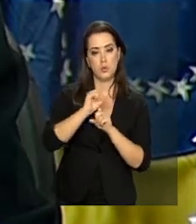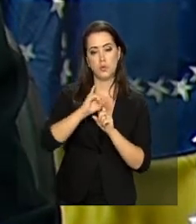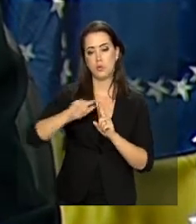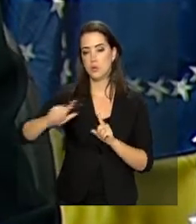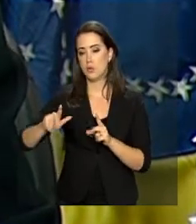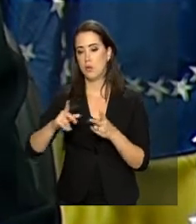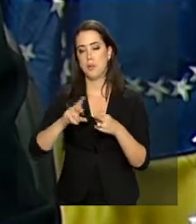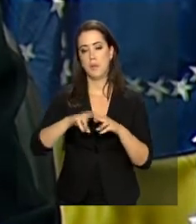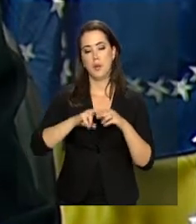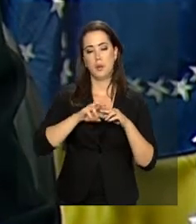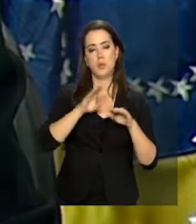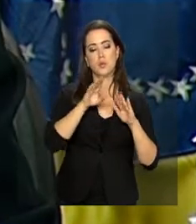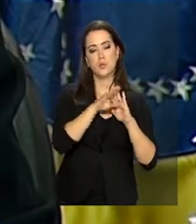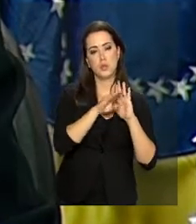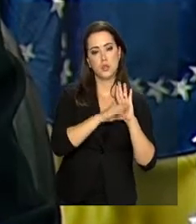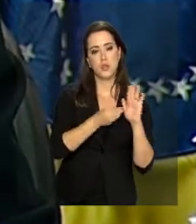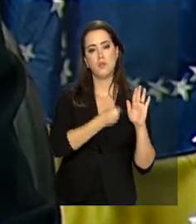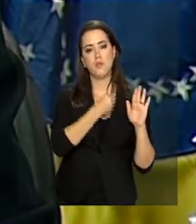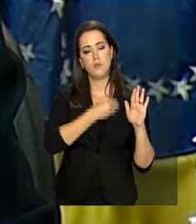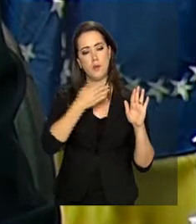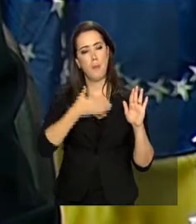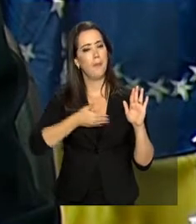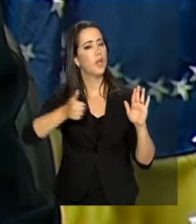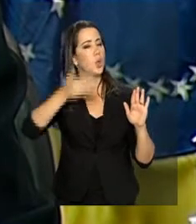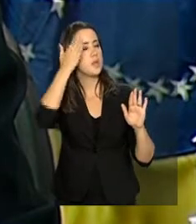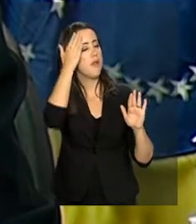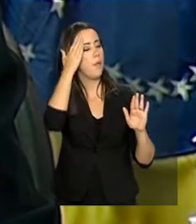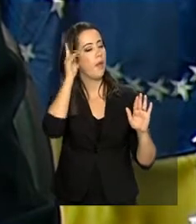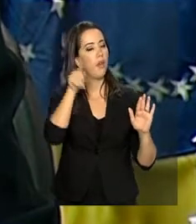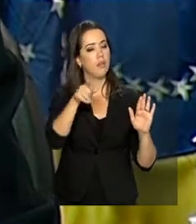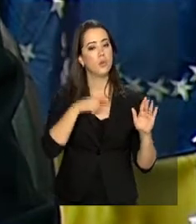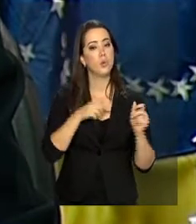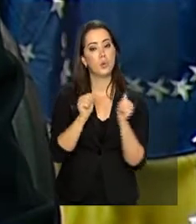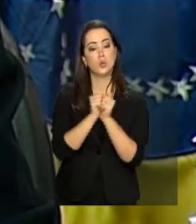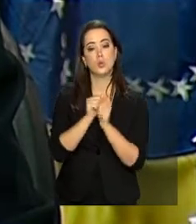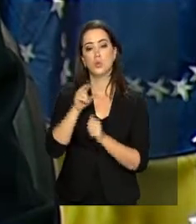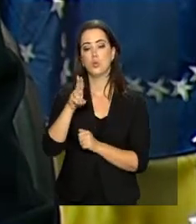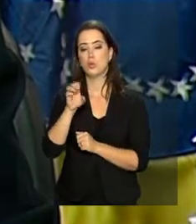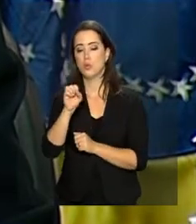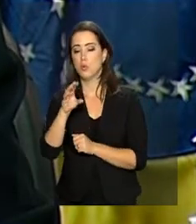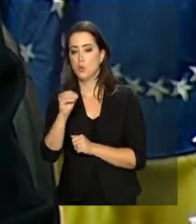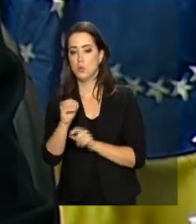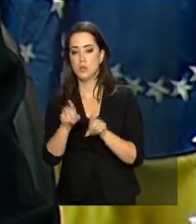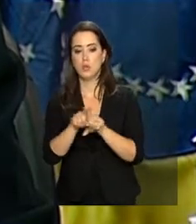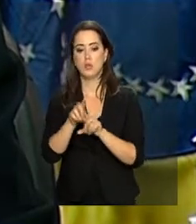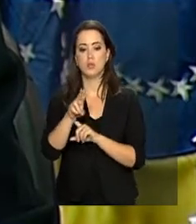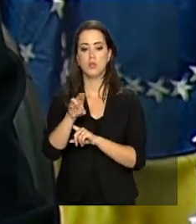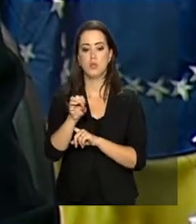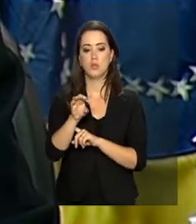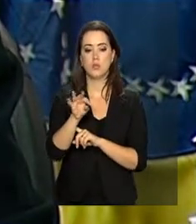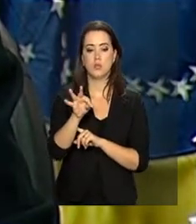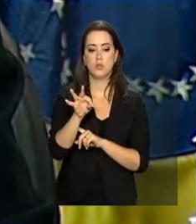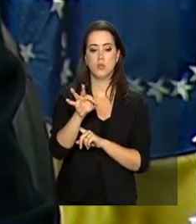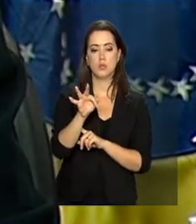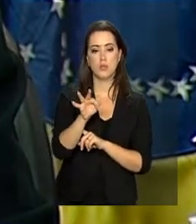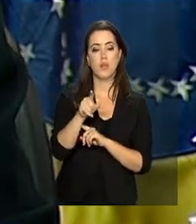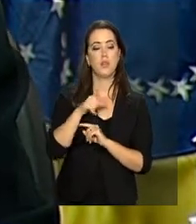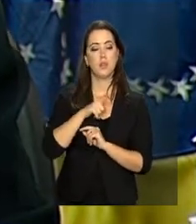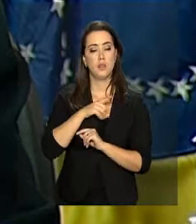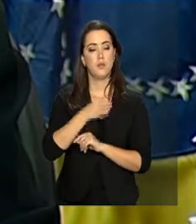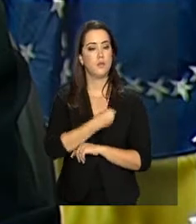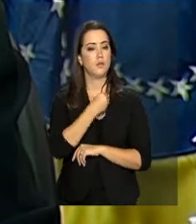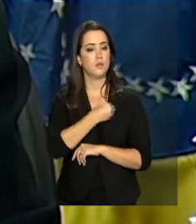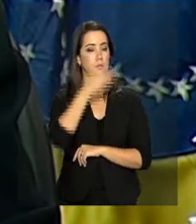dos projetos viva melhor sabendo junto com neste unicef que tem também o viva sabendo jovem